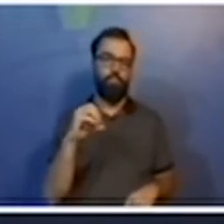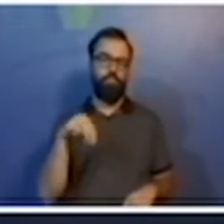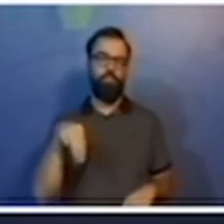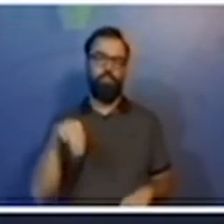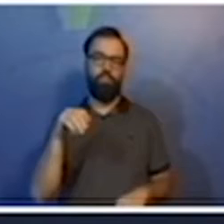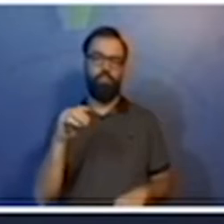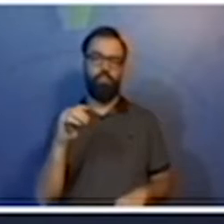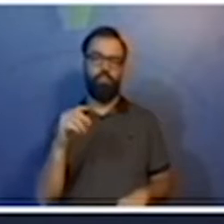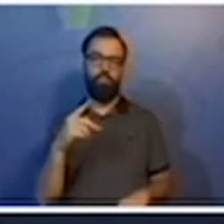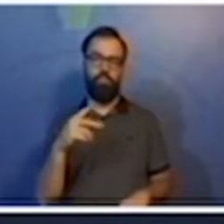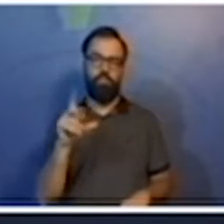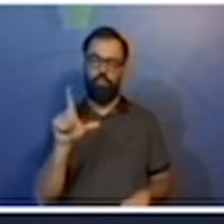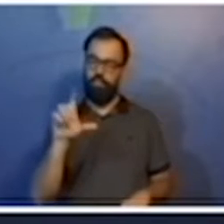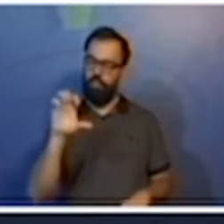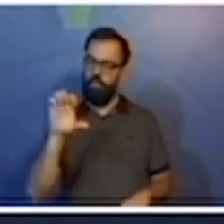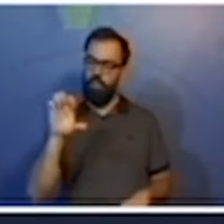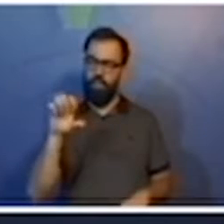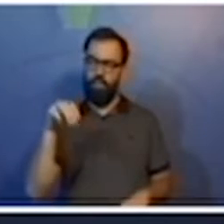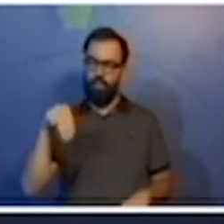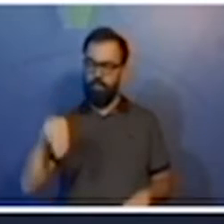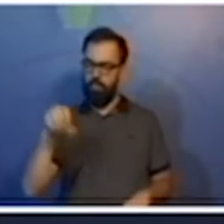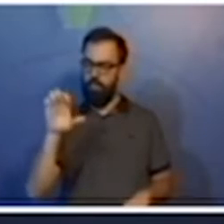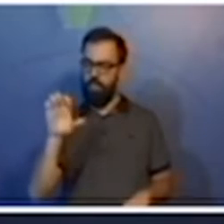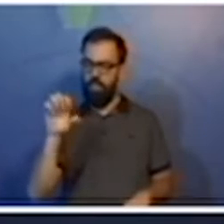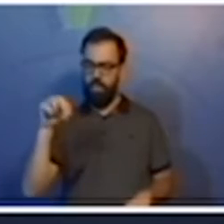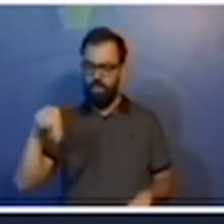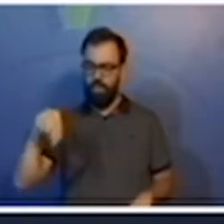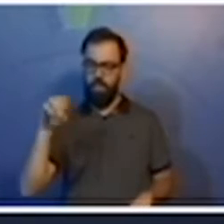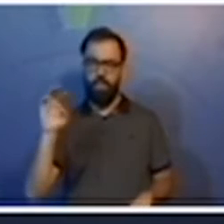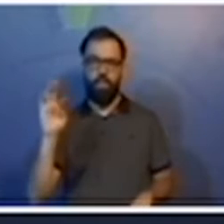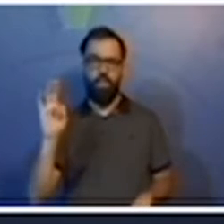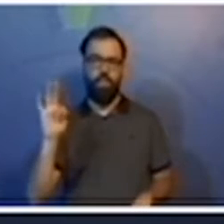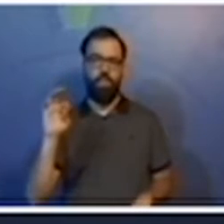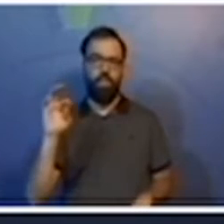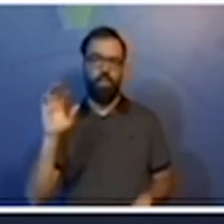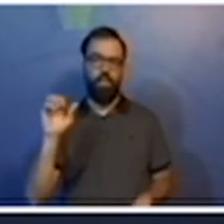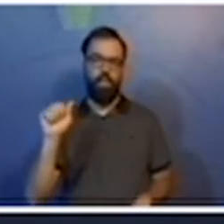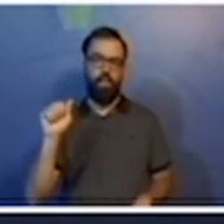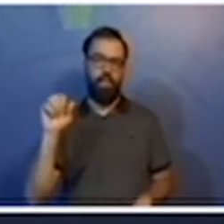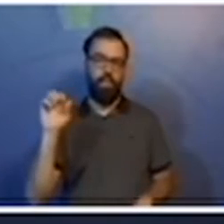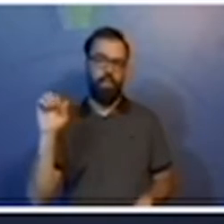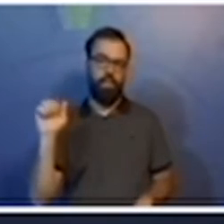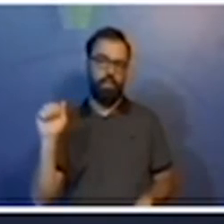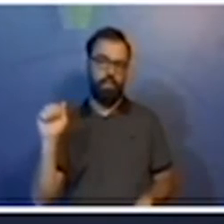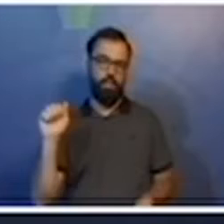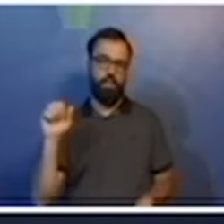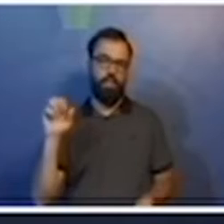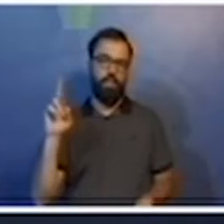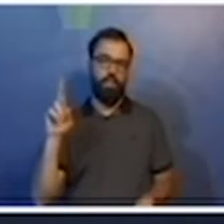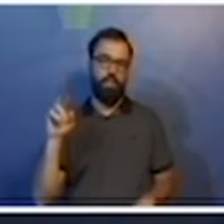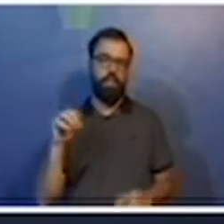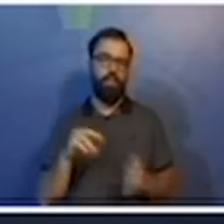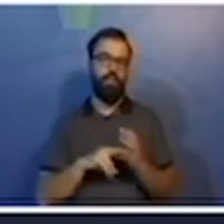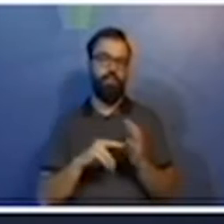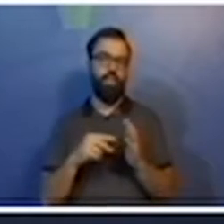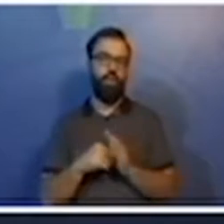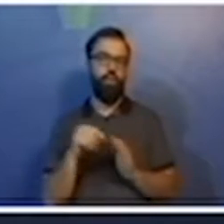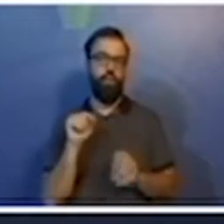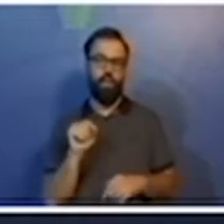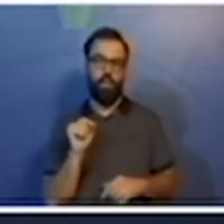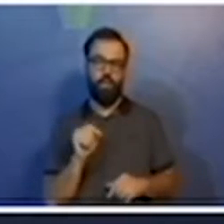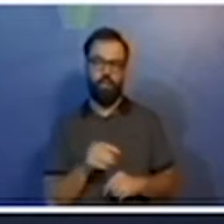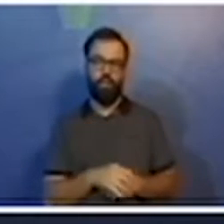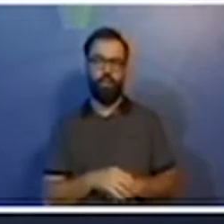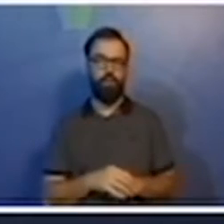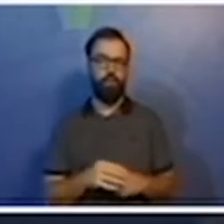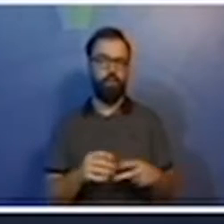Complementar é completar, mais ou menos assim. É quando uma coisa completa a outra.